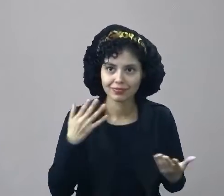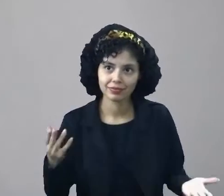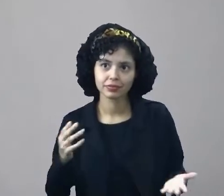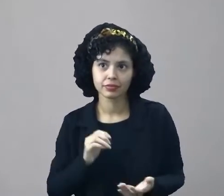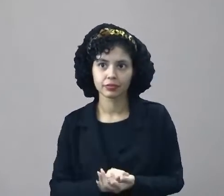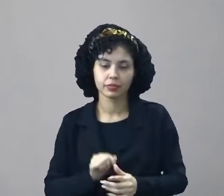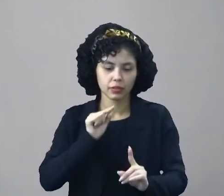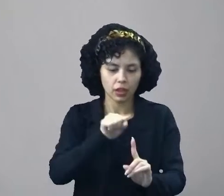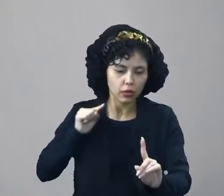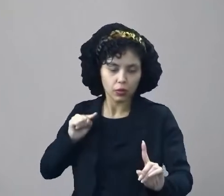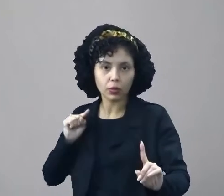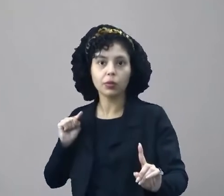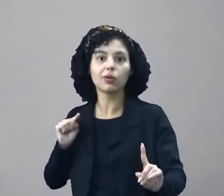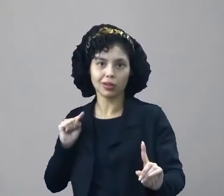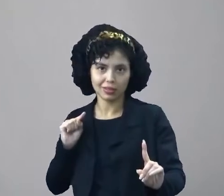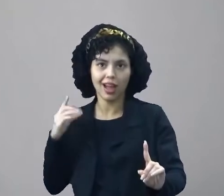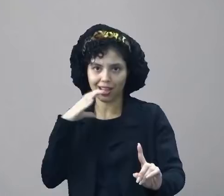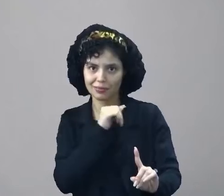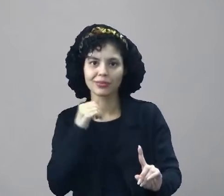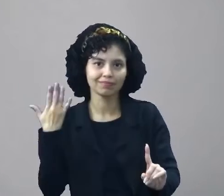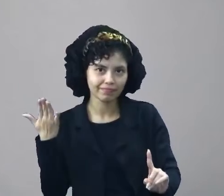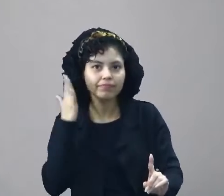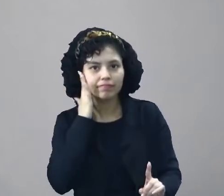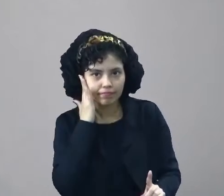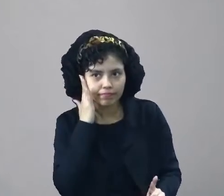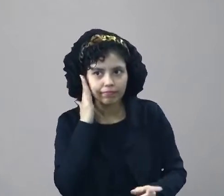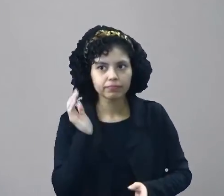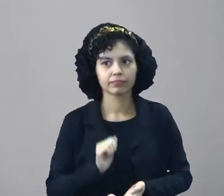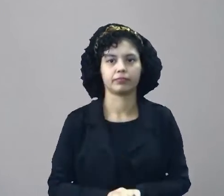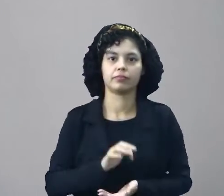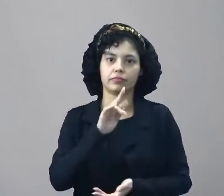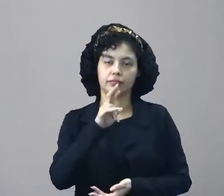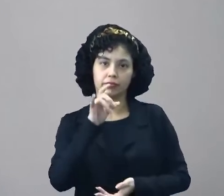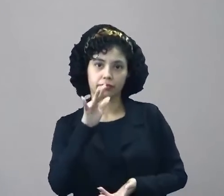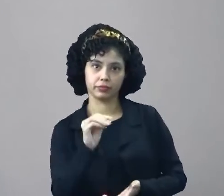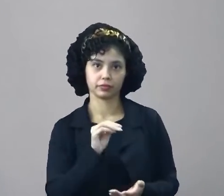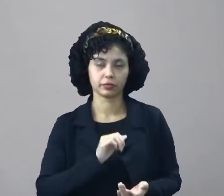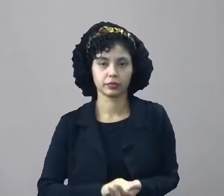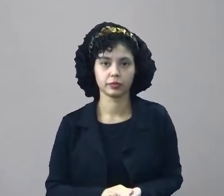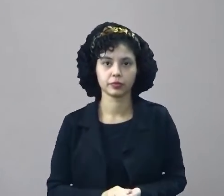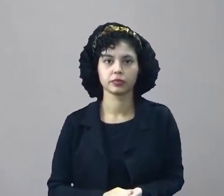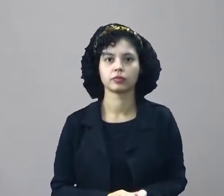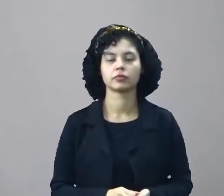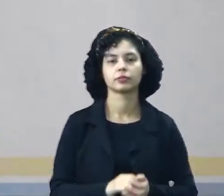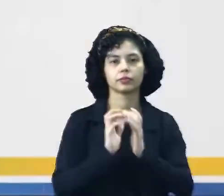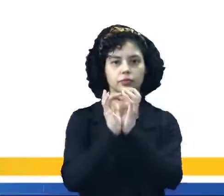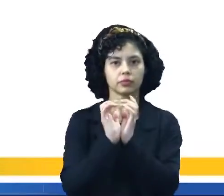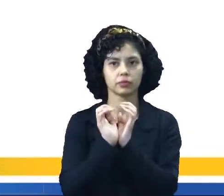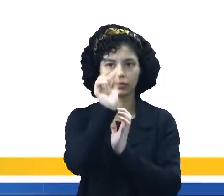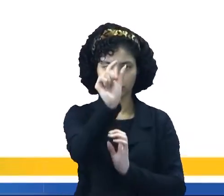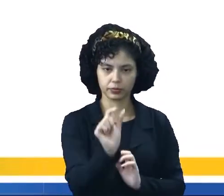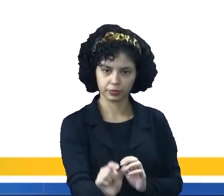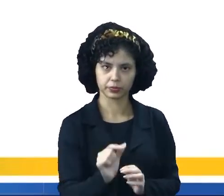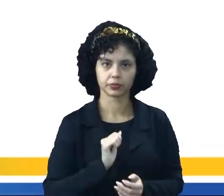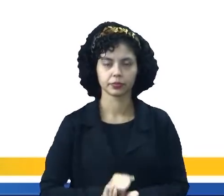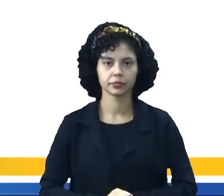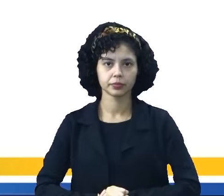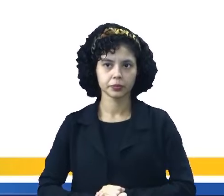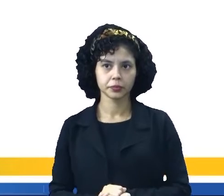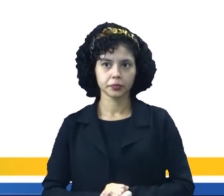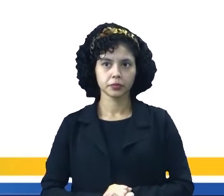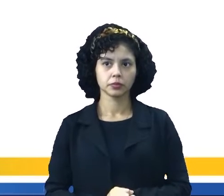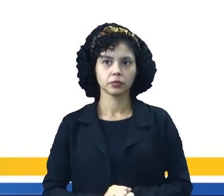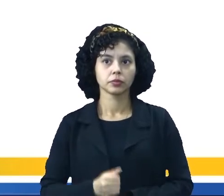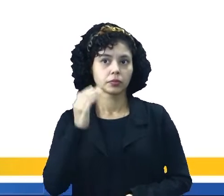dedo, essa informação passa por um nervo menor, vai para a medula e depois vai chegar ao cérebro. Então agora